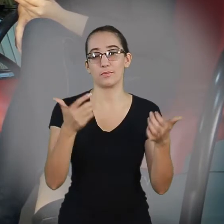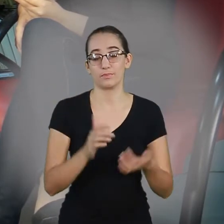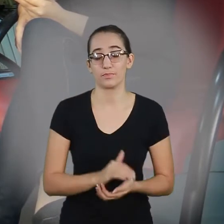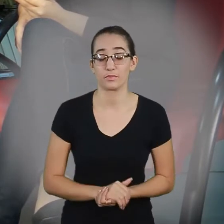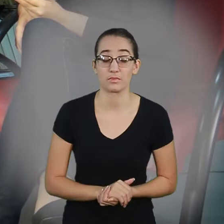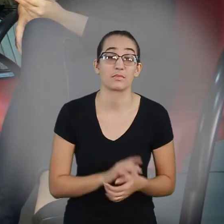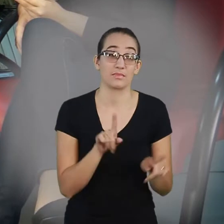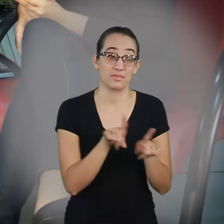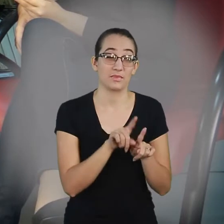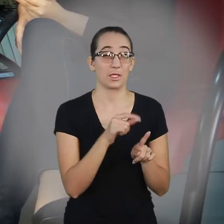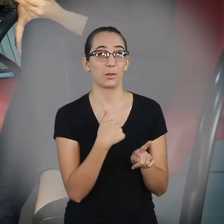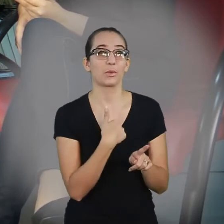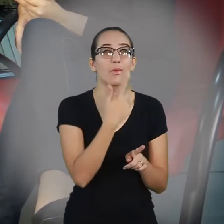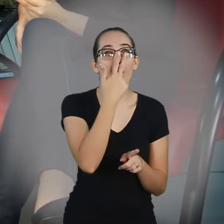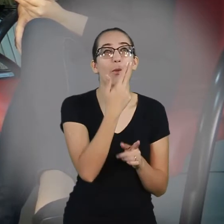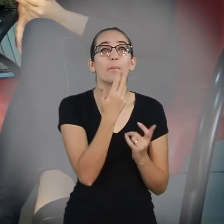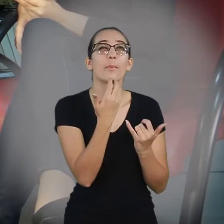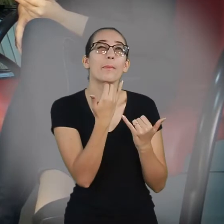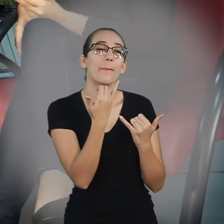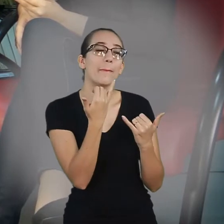eu optaria pela universidade.